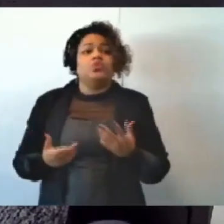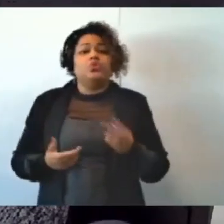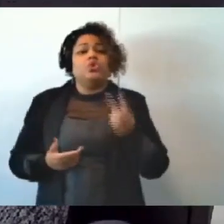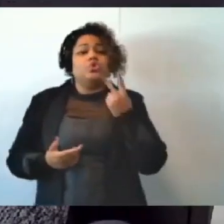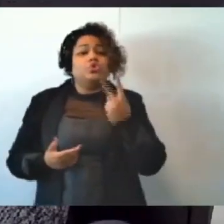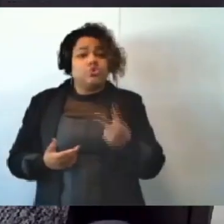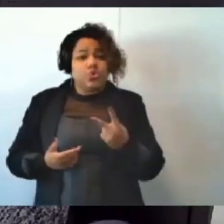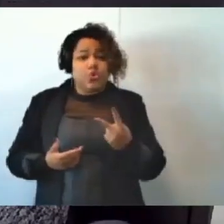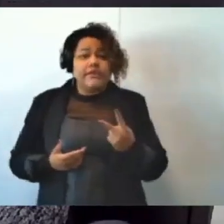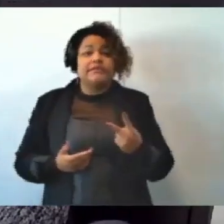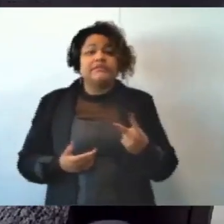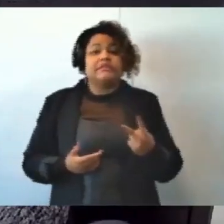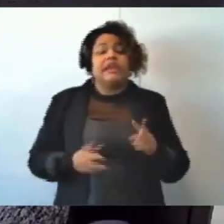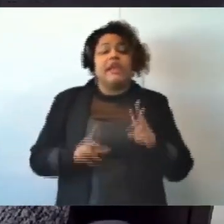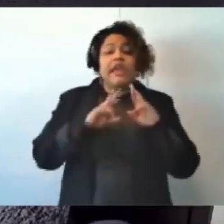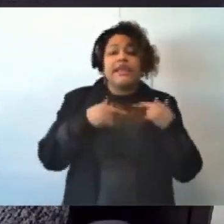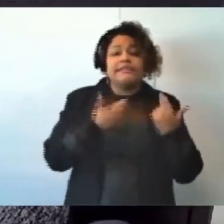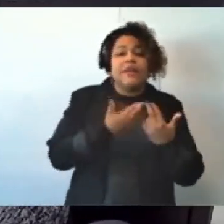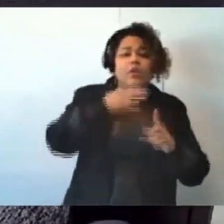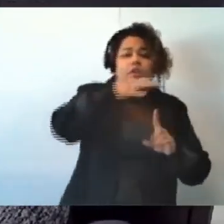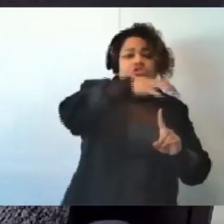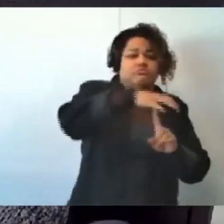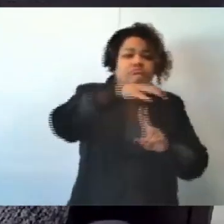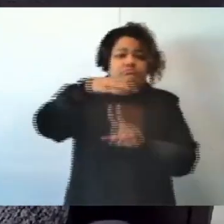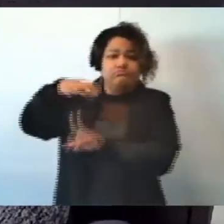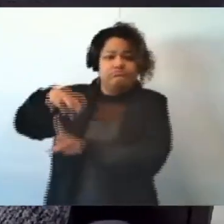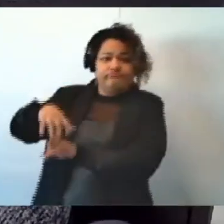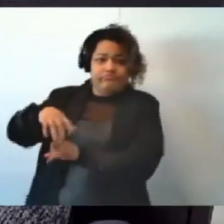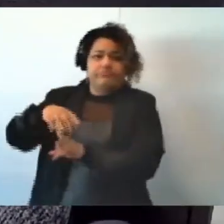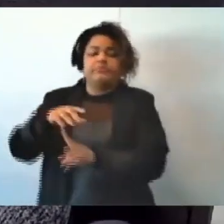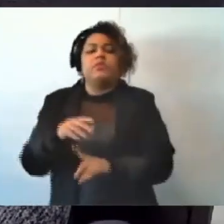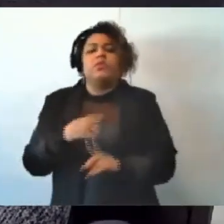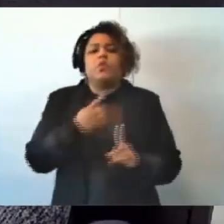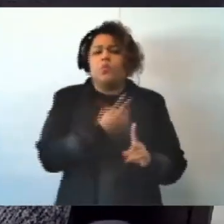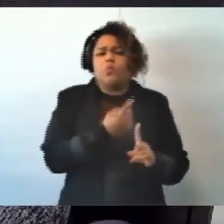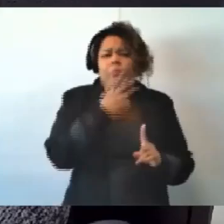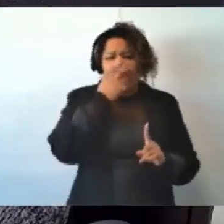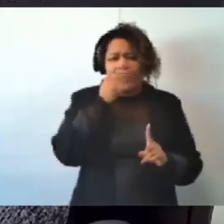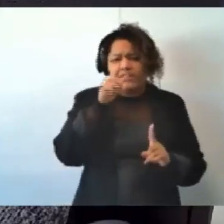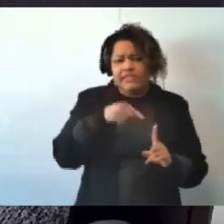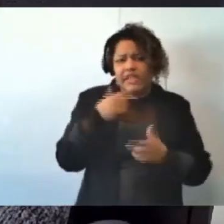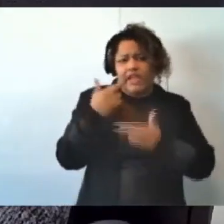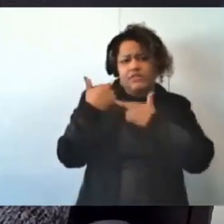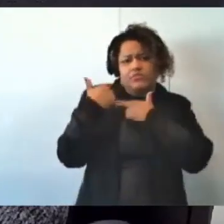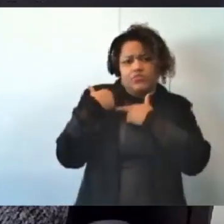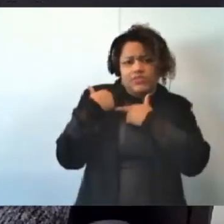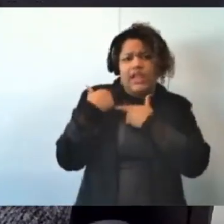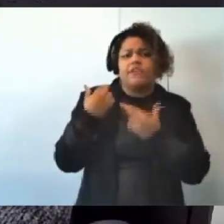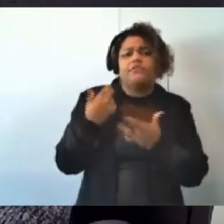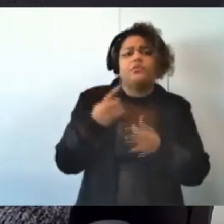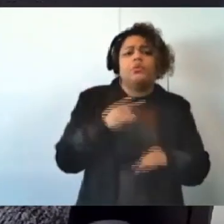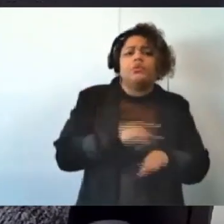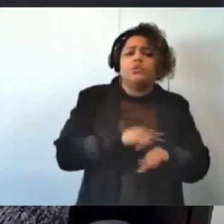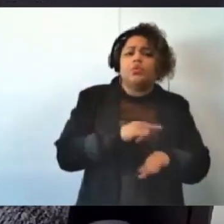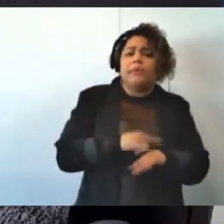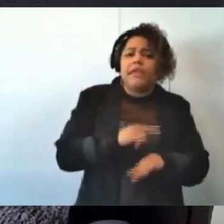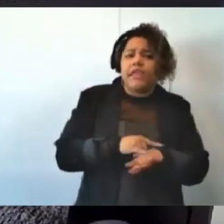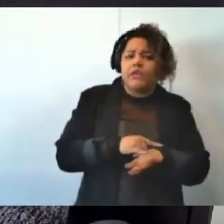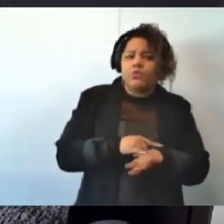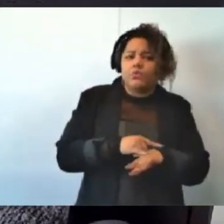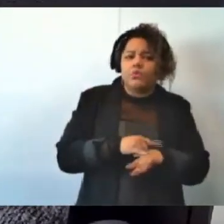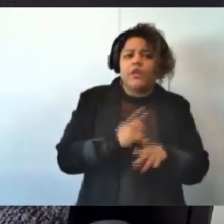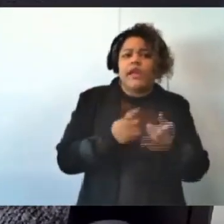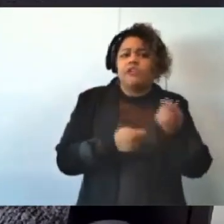Sapucaí, onde um dos quiosques seria responsável pelo banheiro. E nós, sinceramente, achamos isso